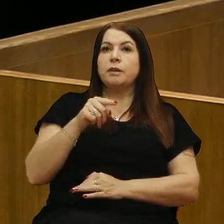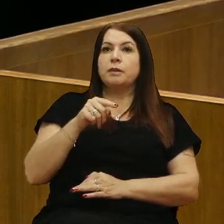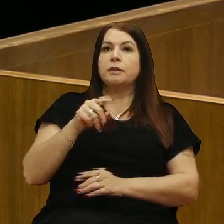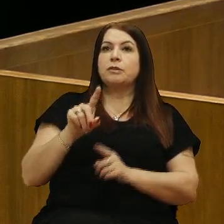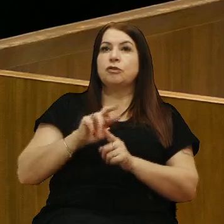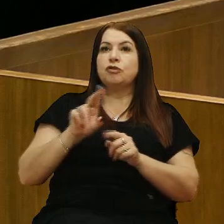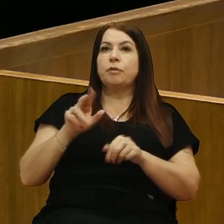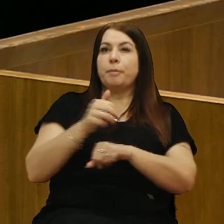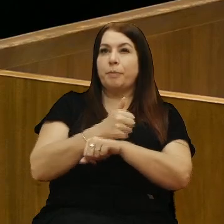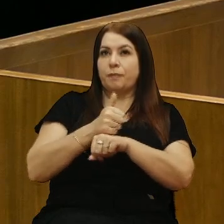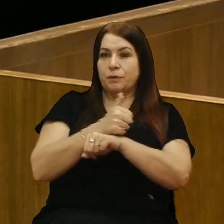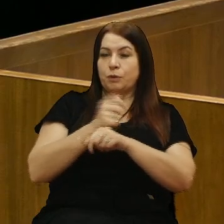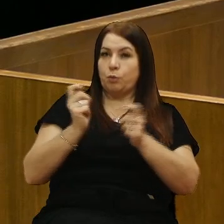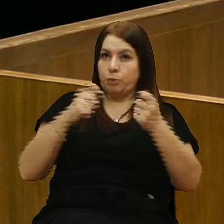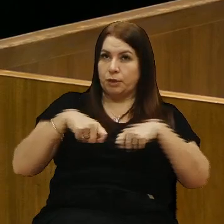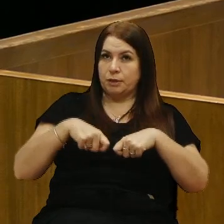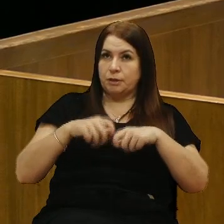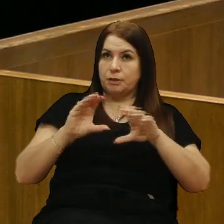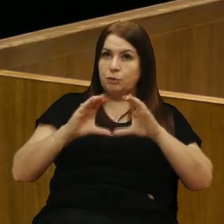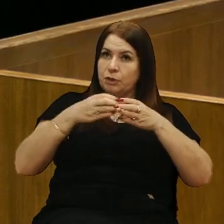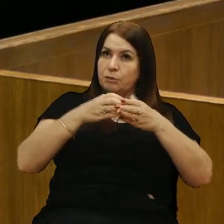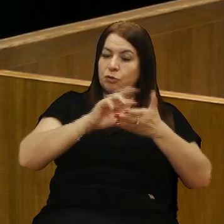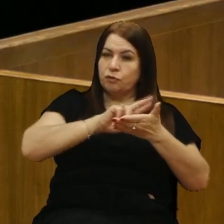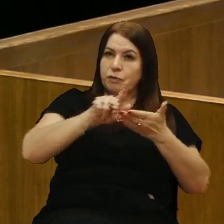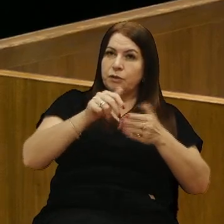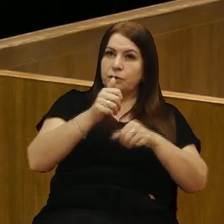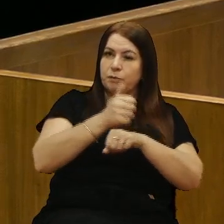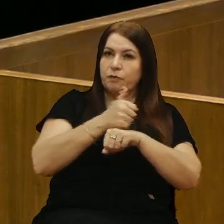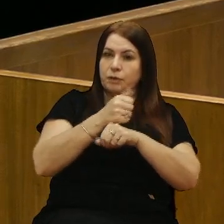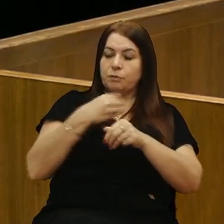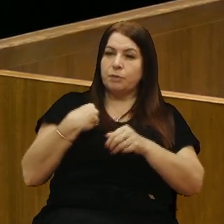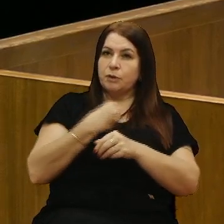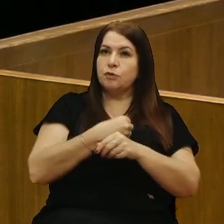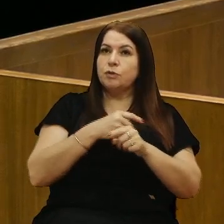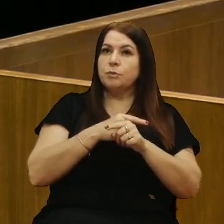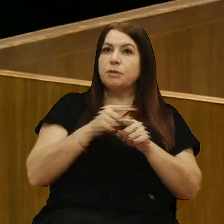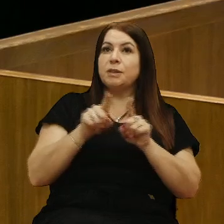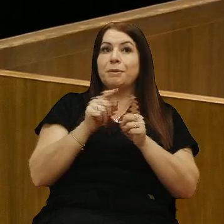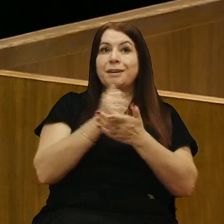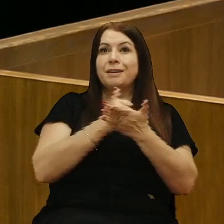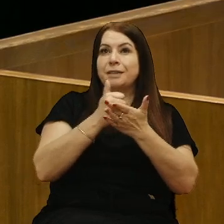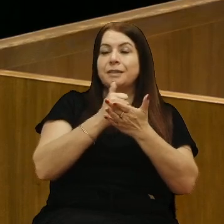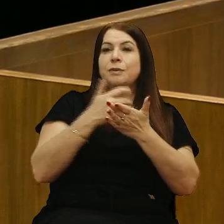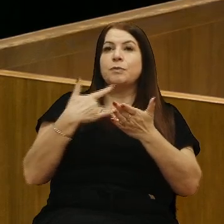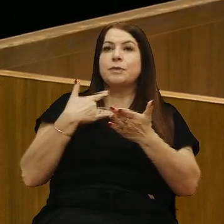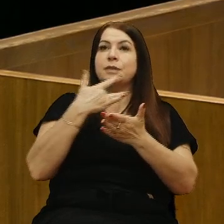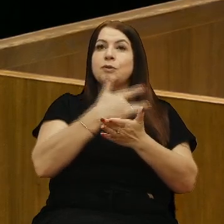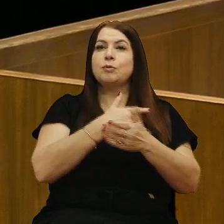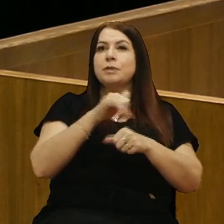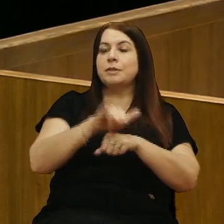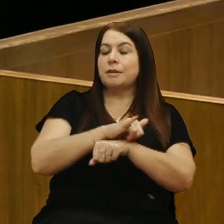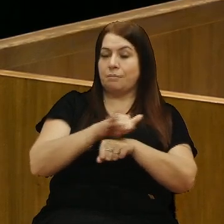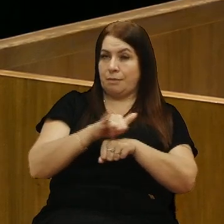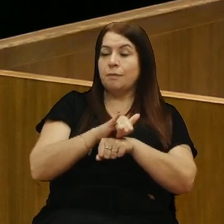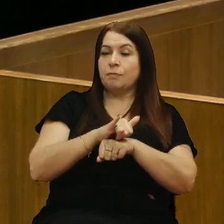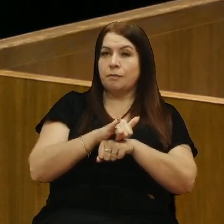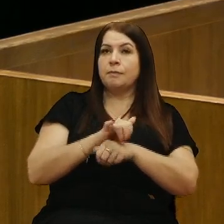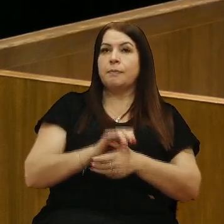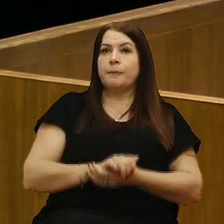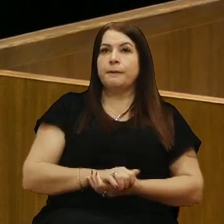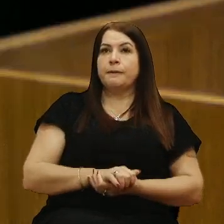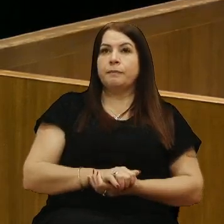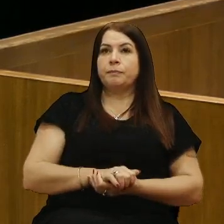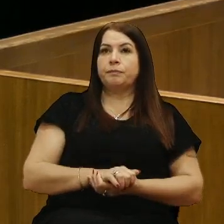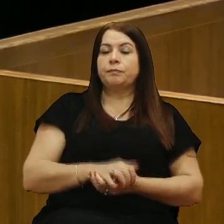de profissionais competentes da equipe multiprofissional na atenção primária à saúde estratégica,